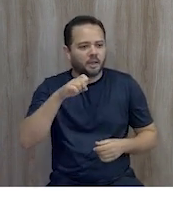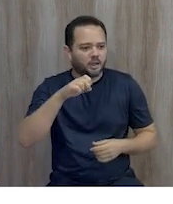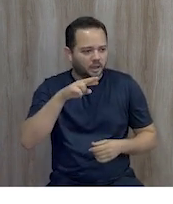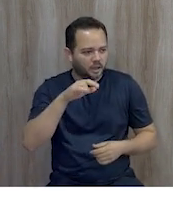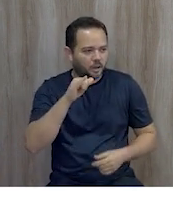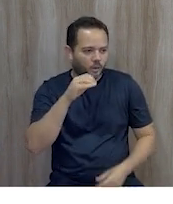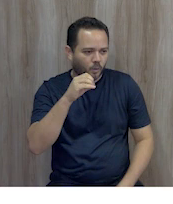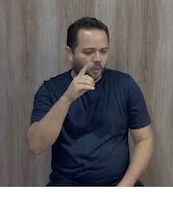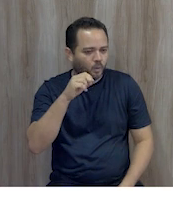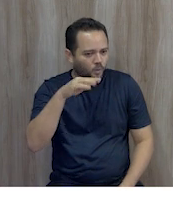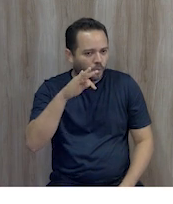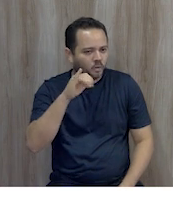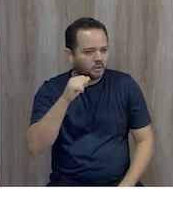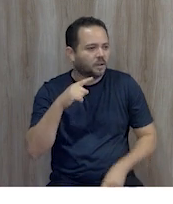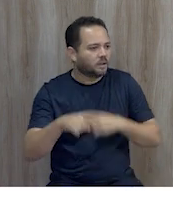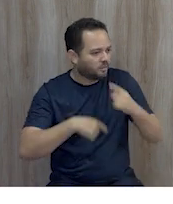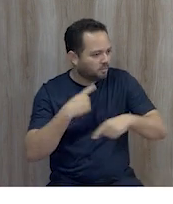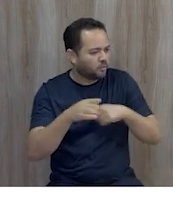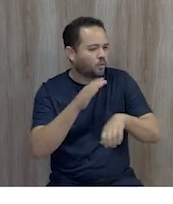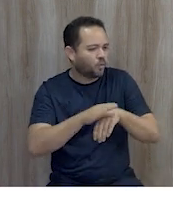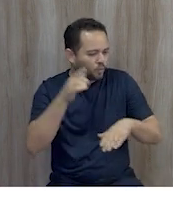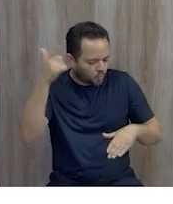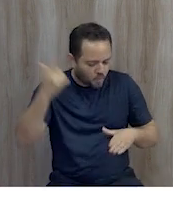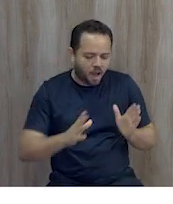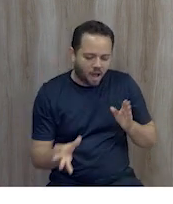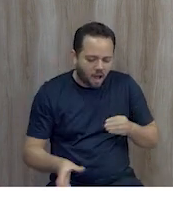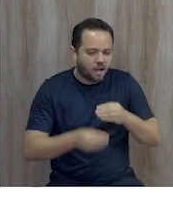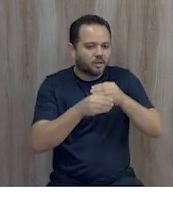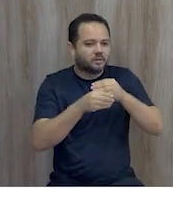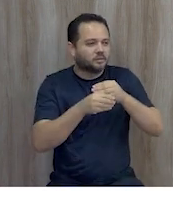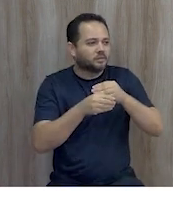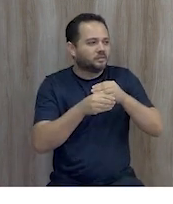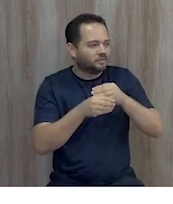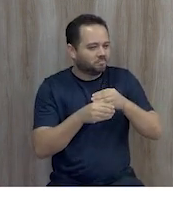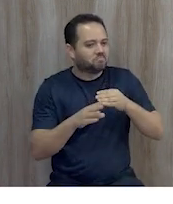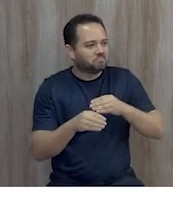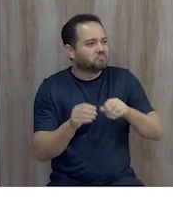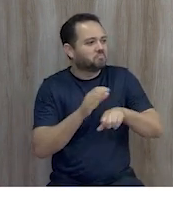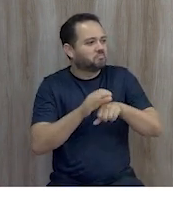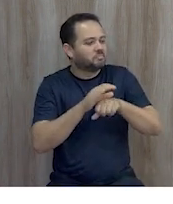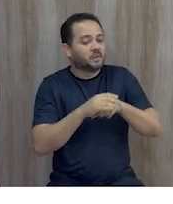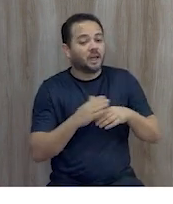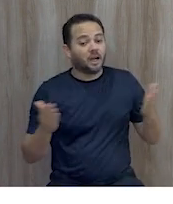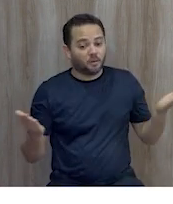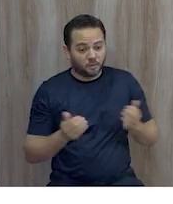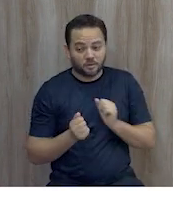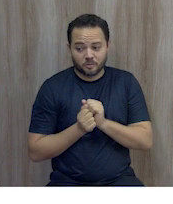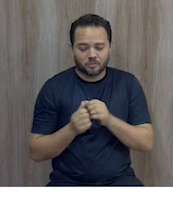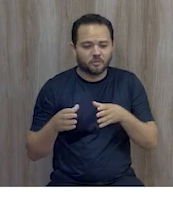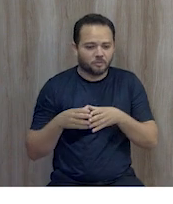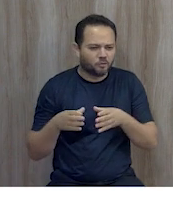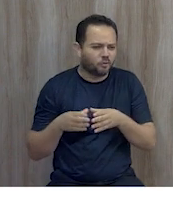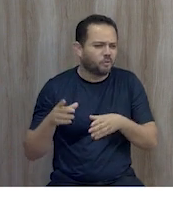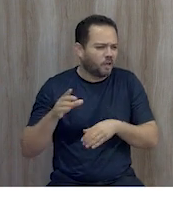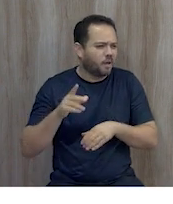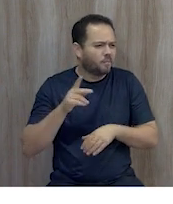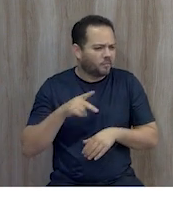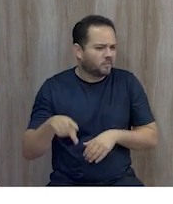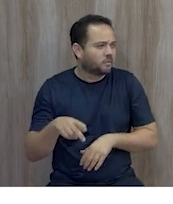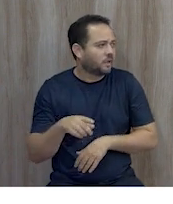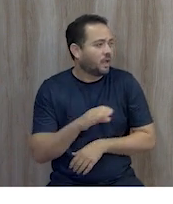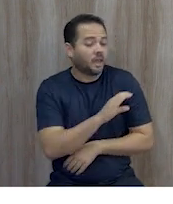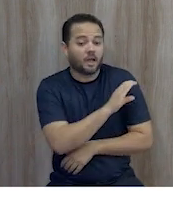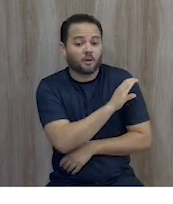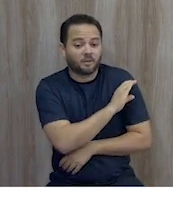na parte de implantodontia também, para complementar, e hoje estou junto lá no corpo docente da especialização, coordenada pela